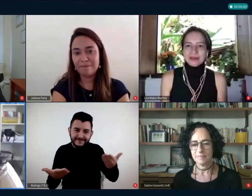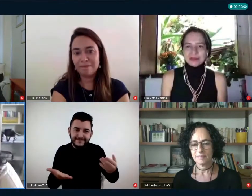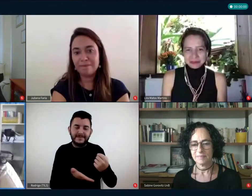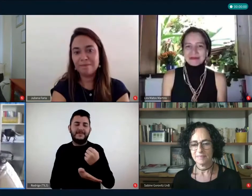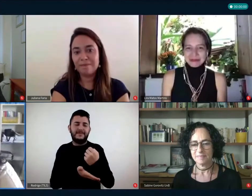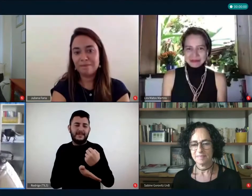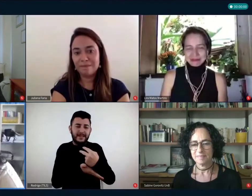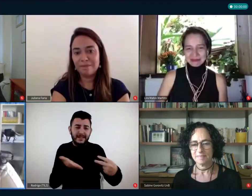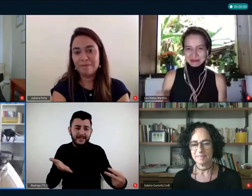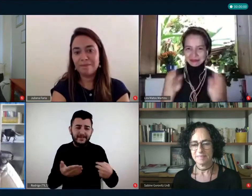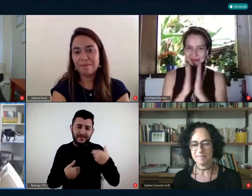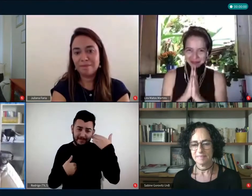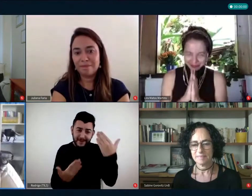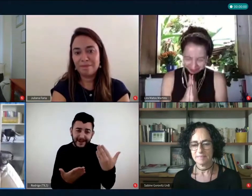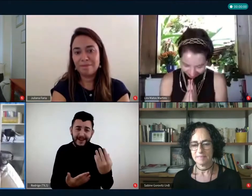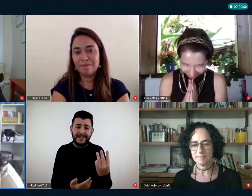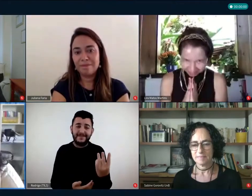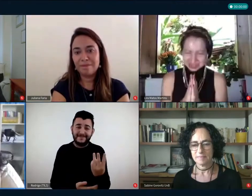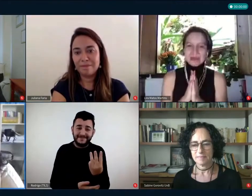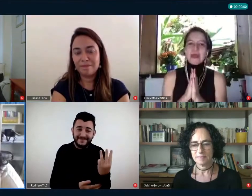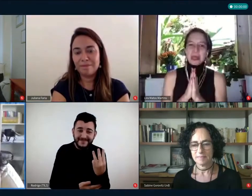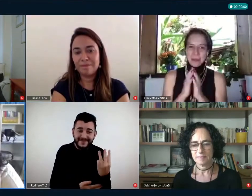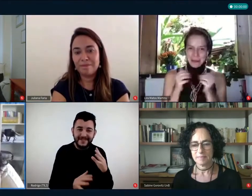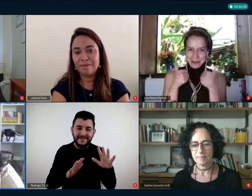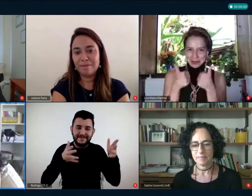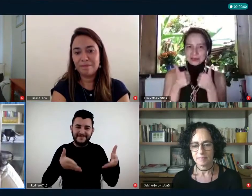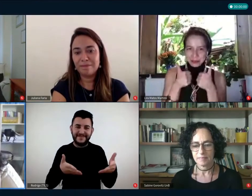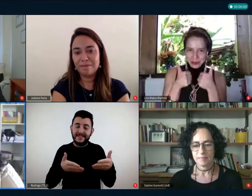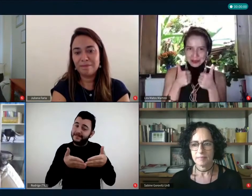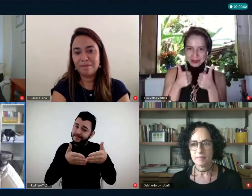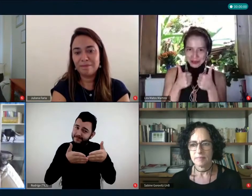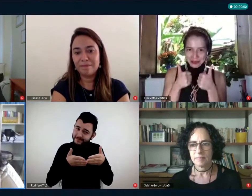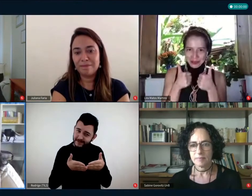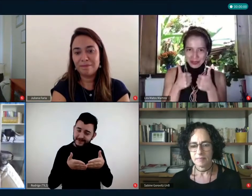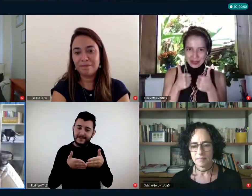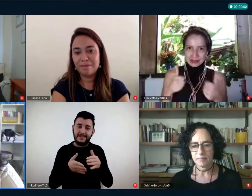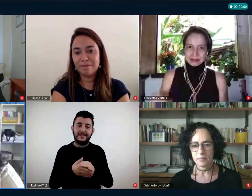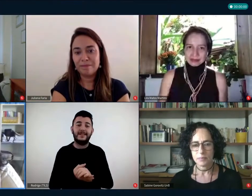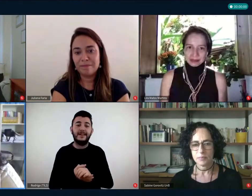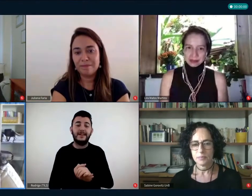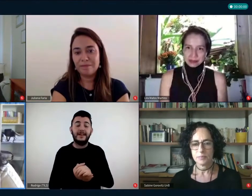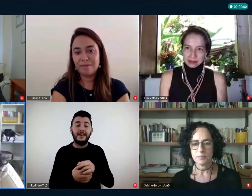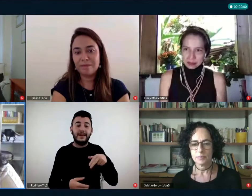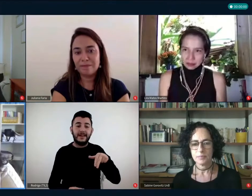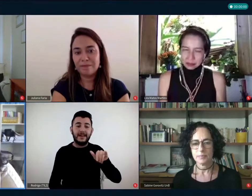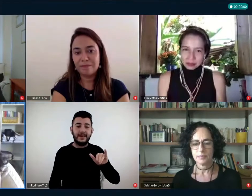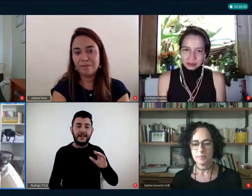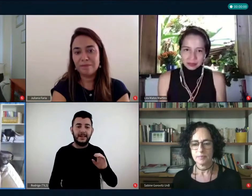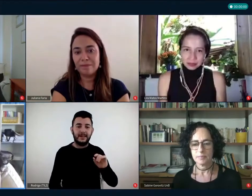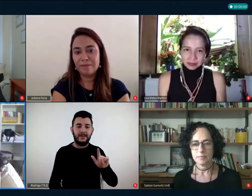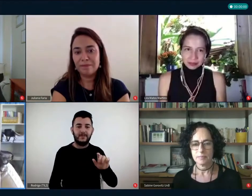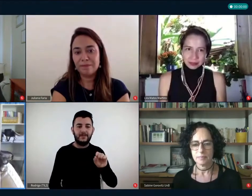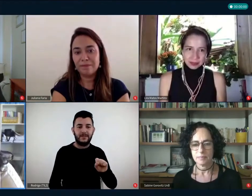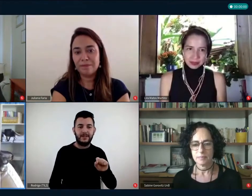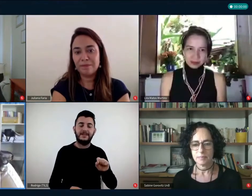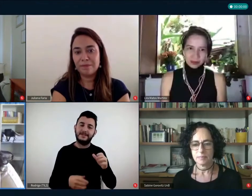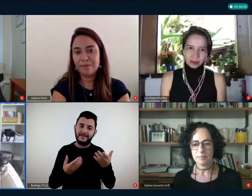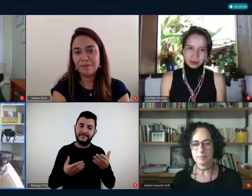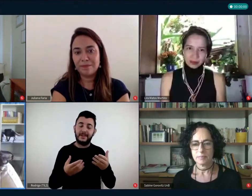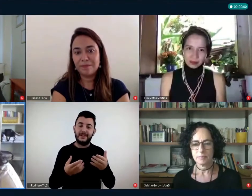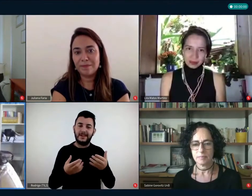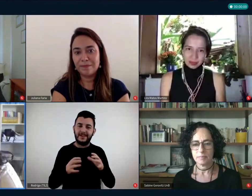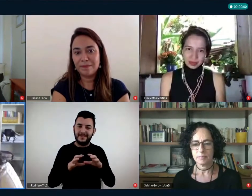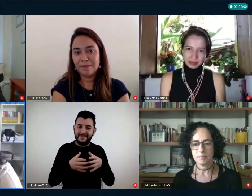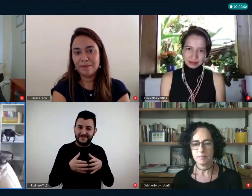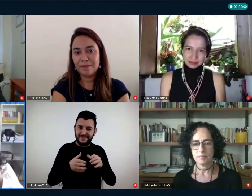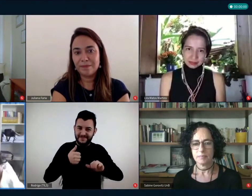estarem aqui. Tá? Nós vamos pedir licença e vamos para a sala. Nicolas, você pode nos levar para a sala para a gente poder fazer